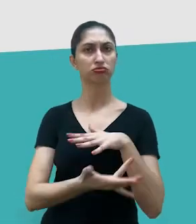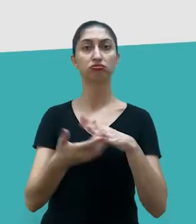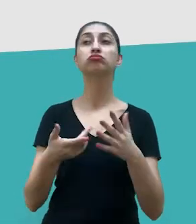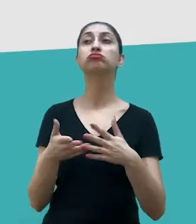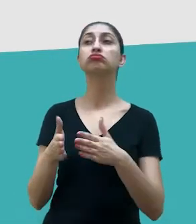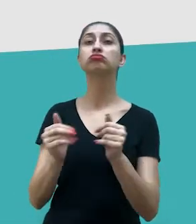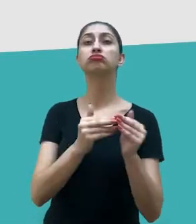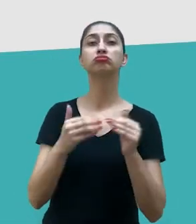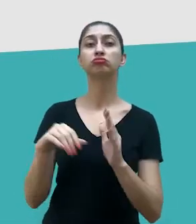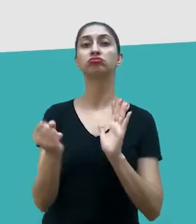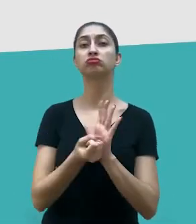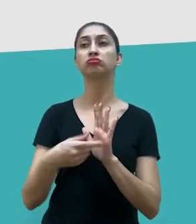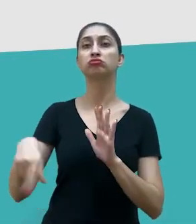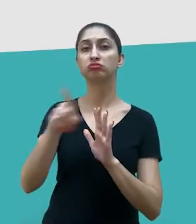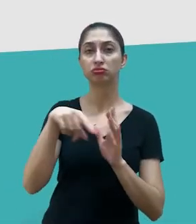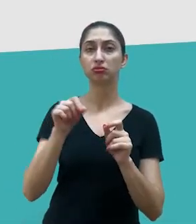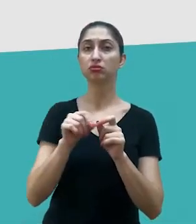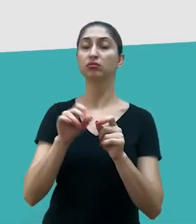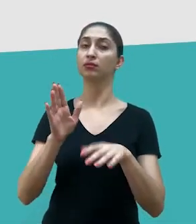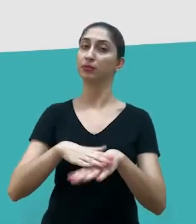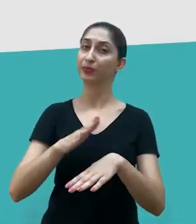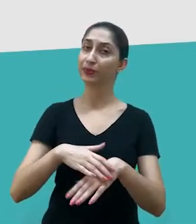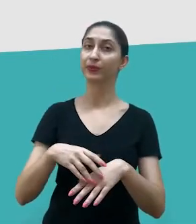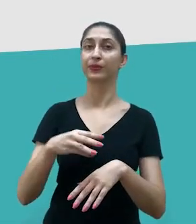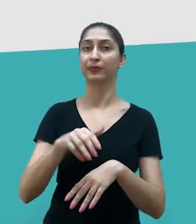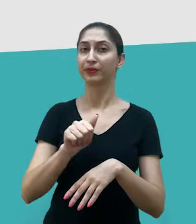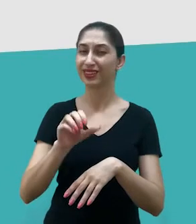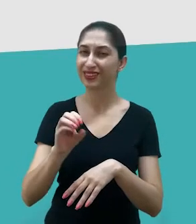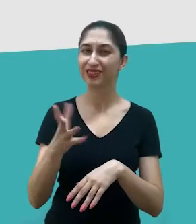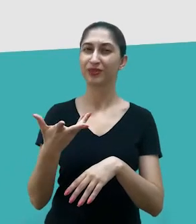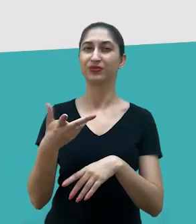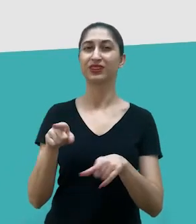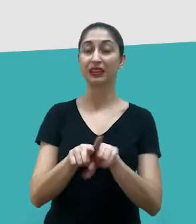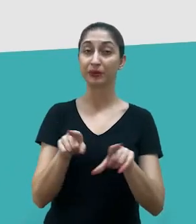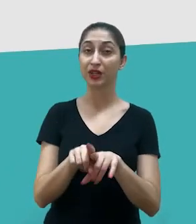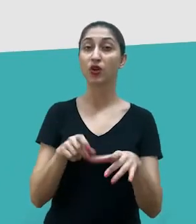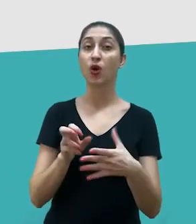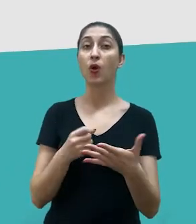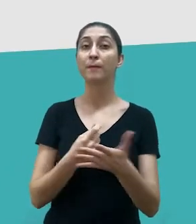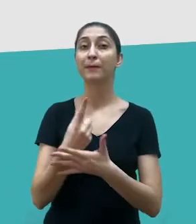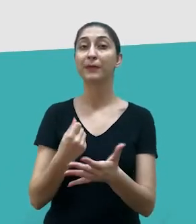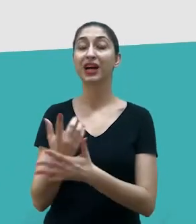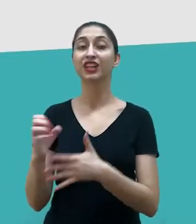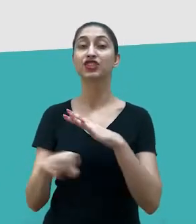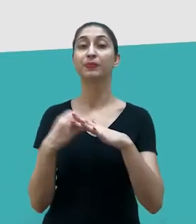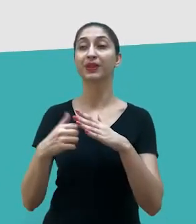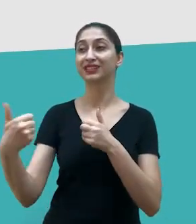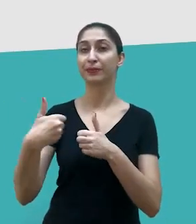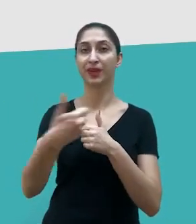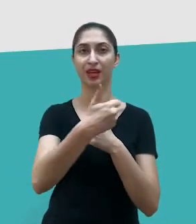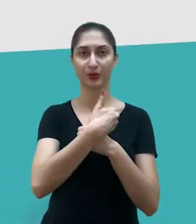marcas, produtos mais feitos à mão, consumir localmente. Nós estamos numa das